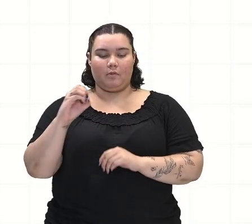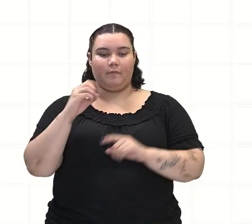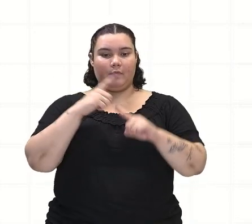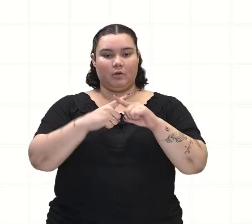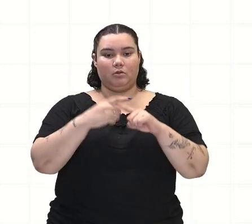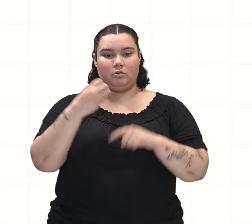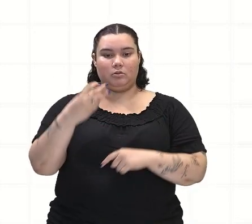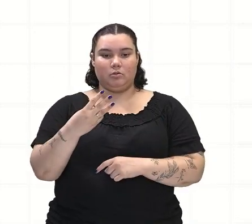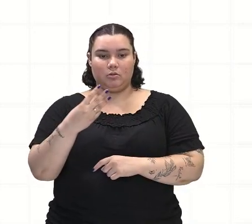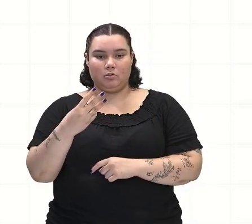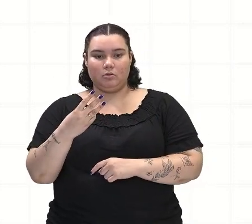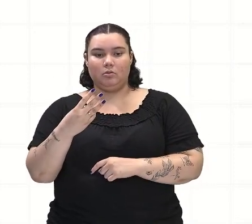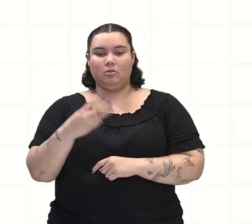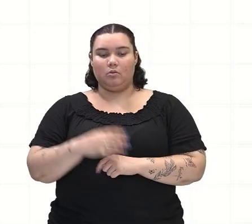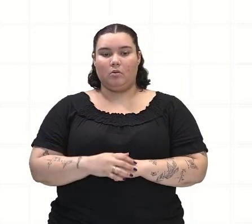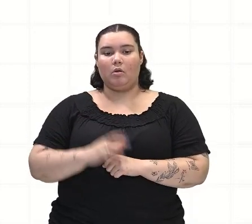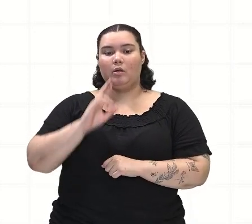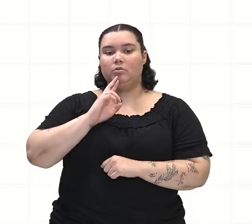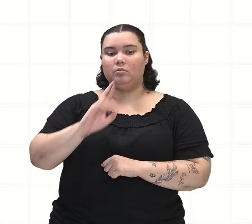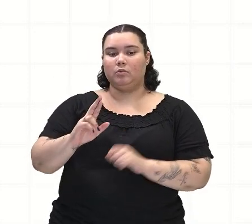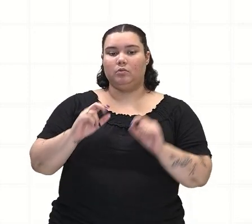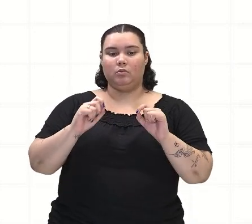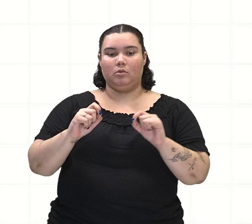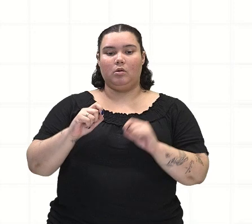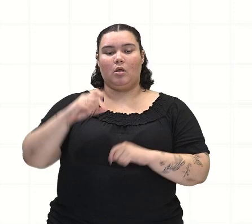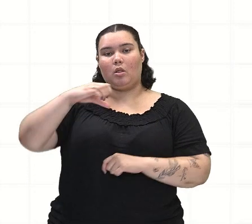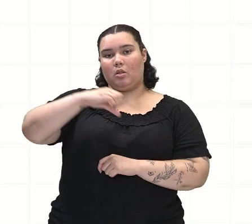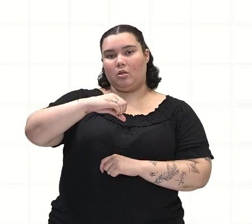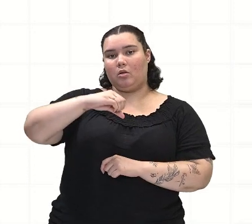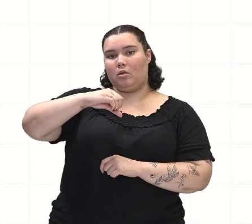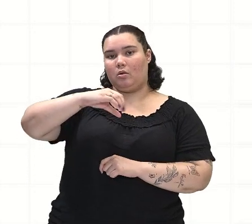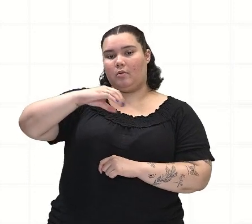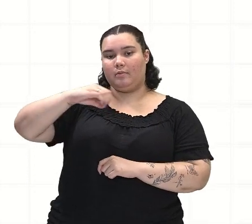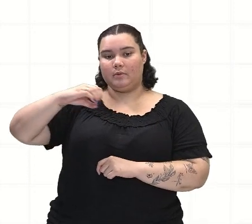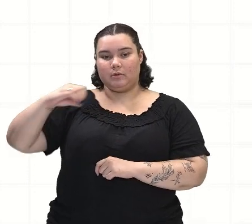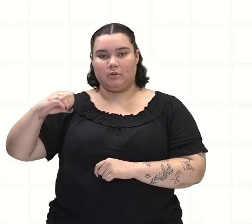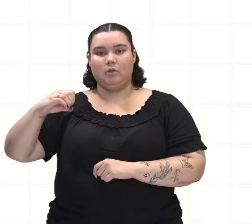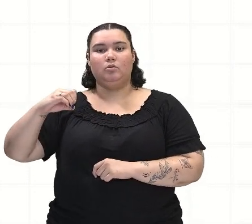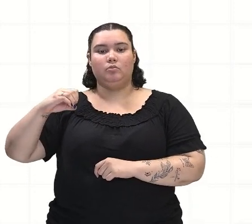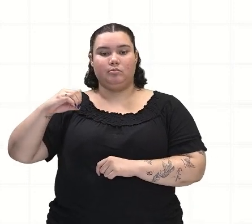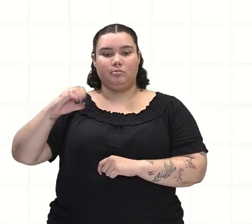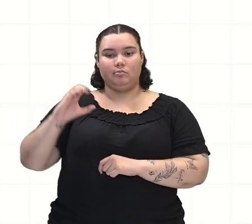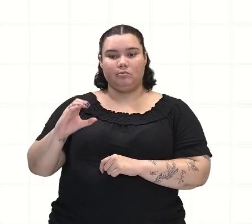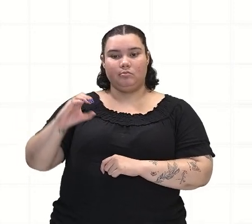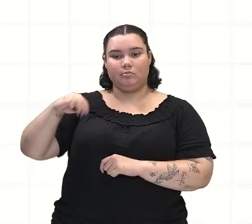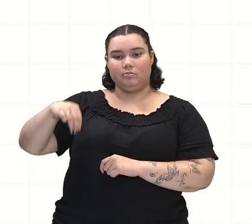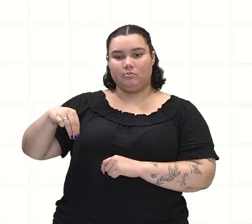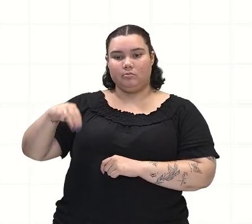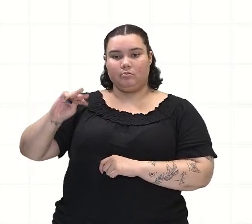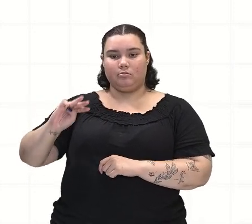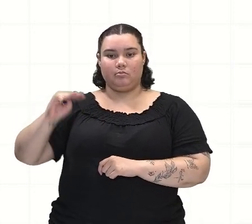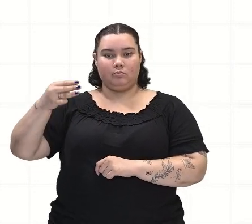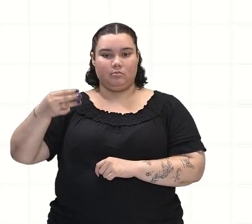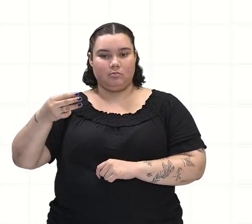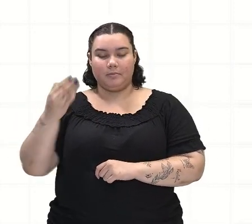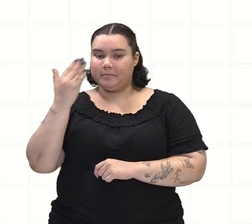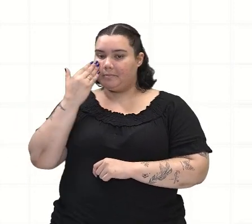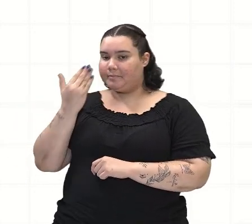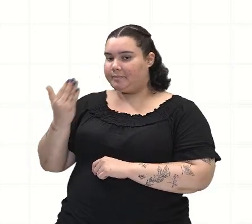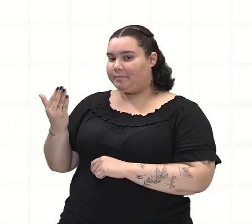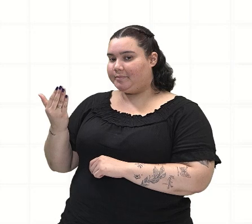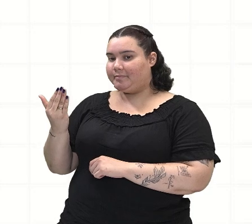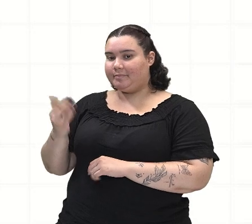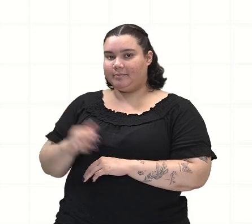3, aí eu já teria o resultado do volume, né, sem o π. Então, daria aí 900